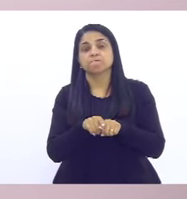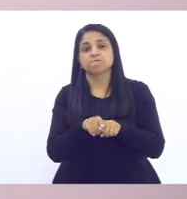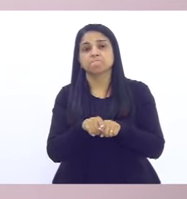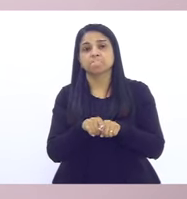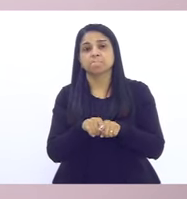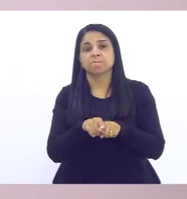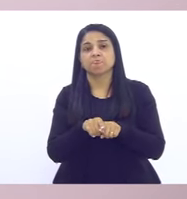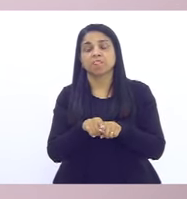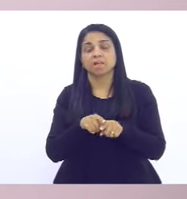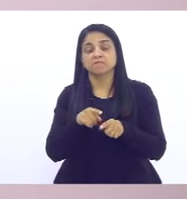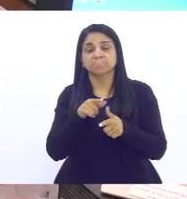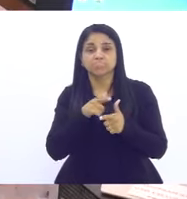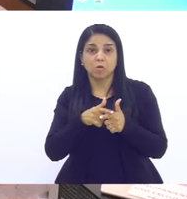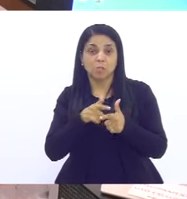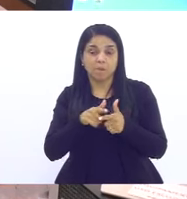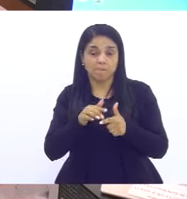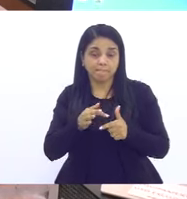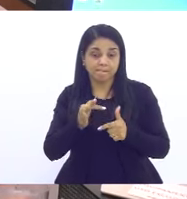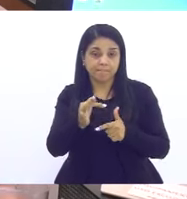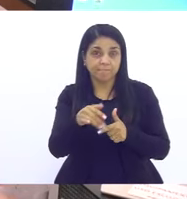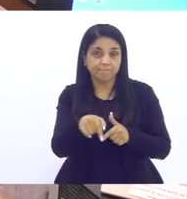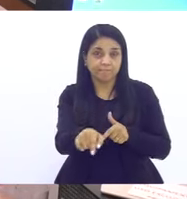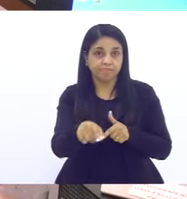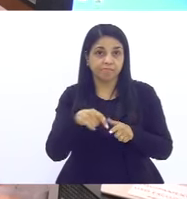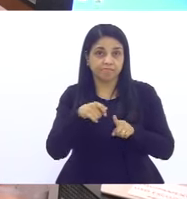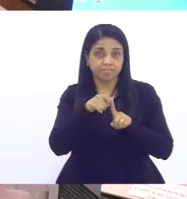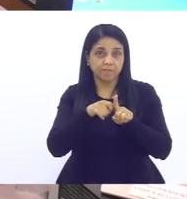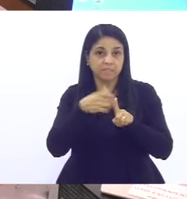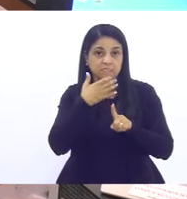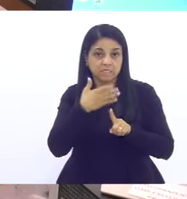nesse verão que se aproxima. Bom,